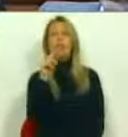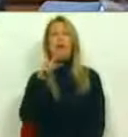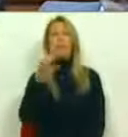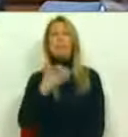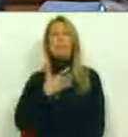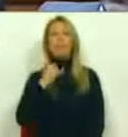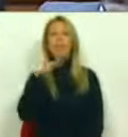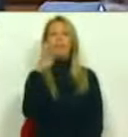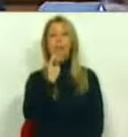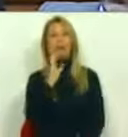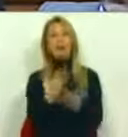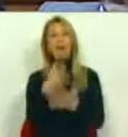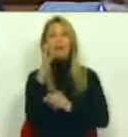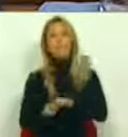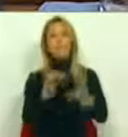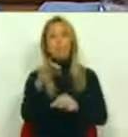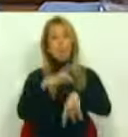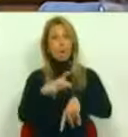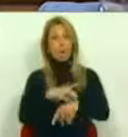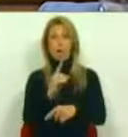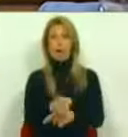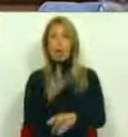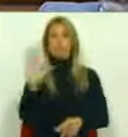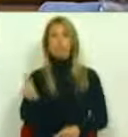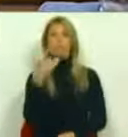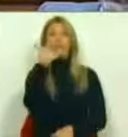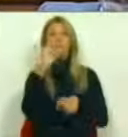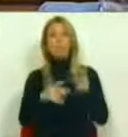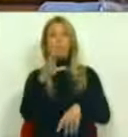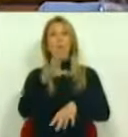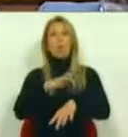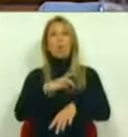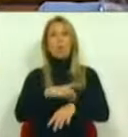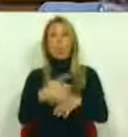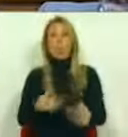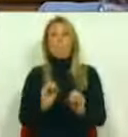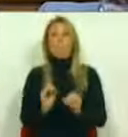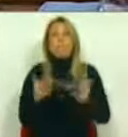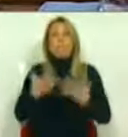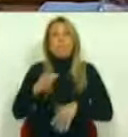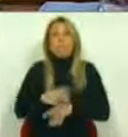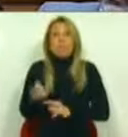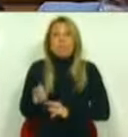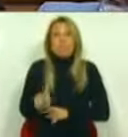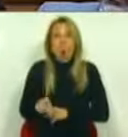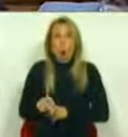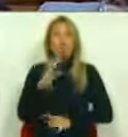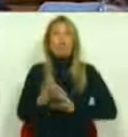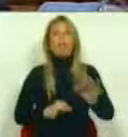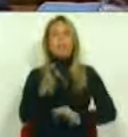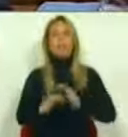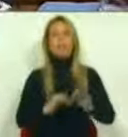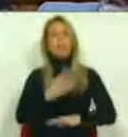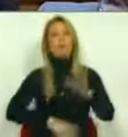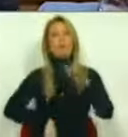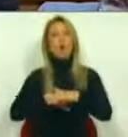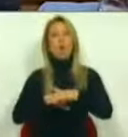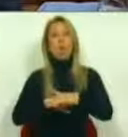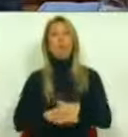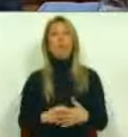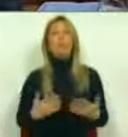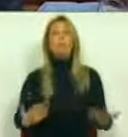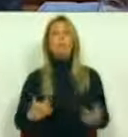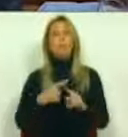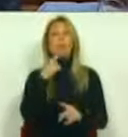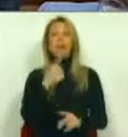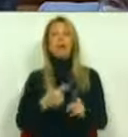da paramielidose, nomeadamente em doentes que se encontram numa fase inicial do aparecimento da doença. Por isso dissemos há pouco